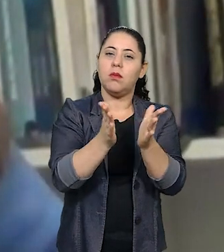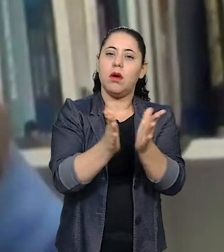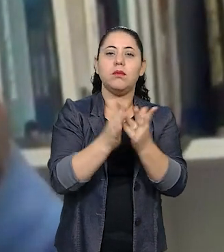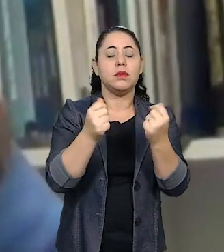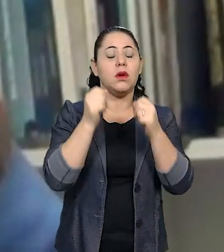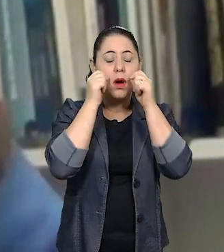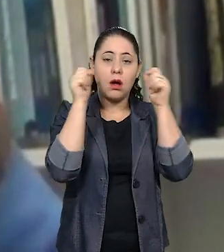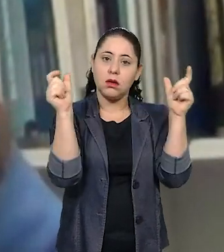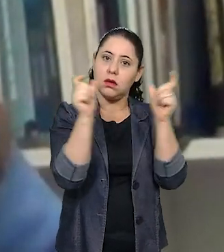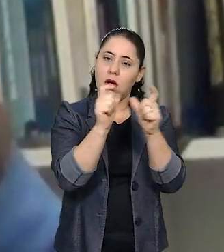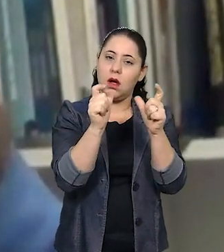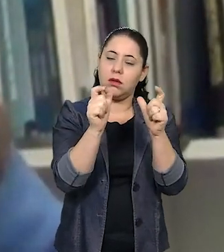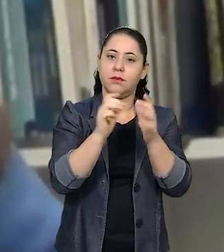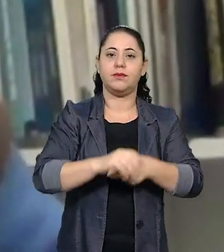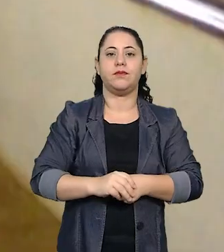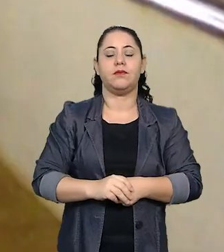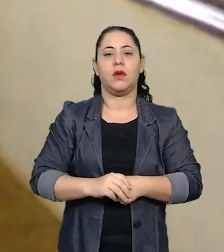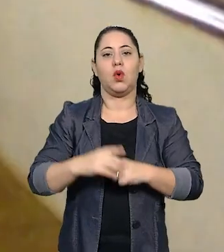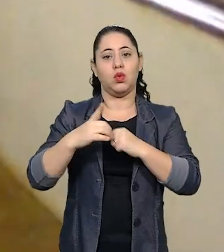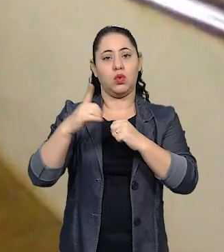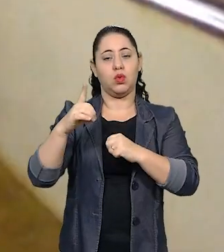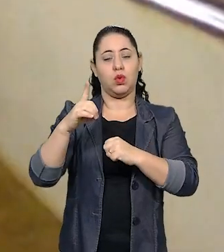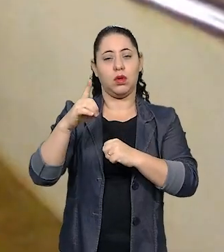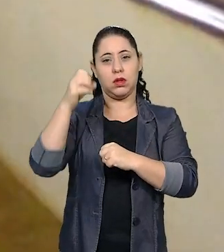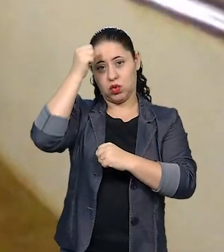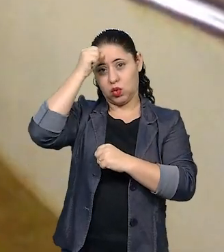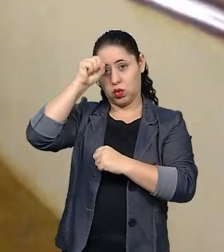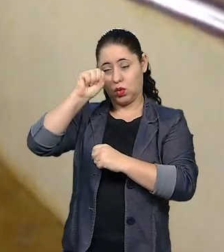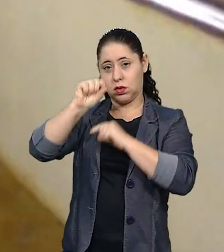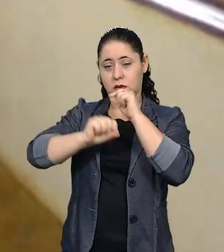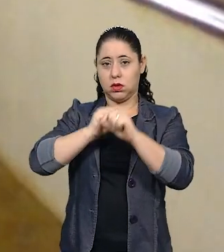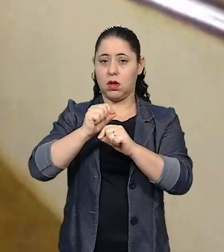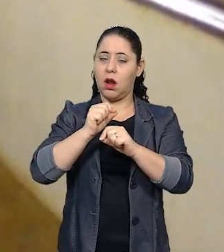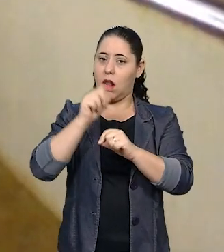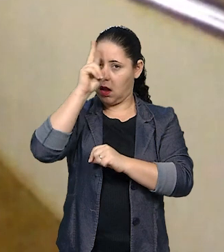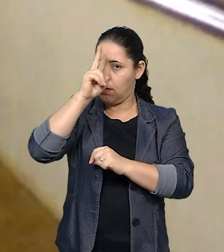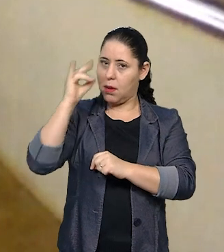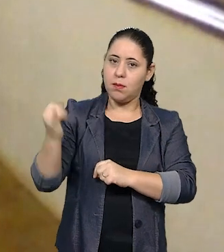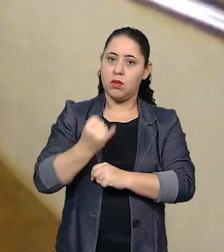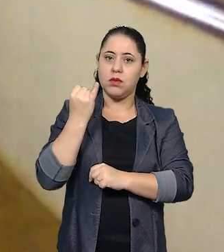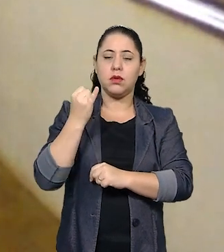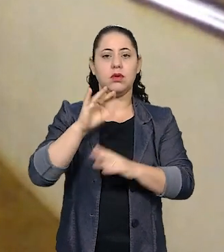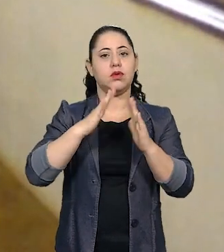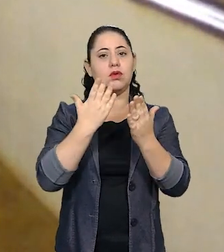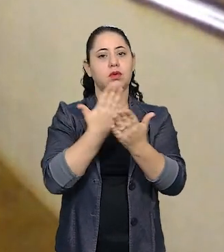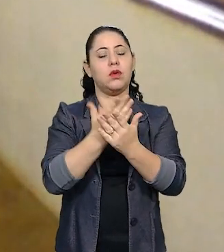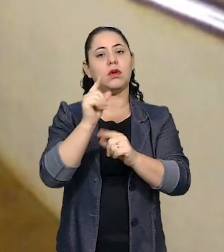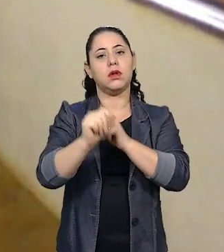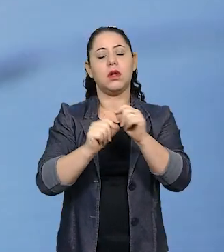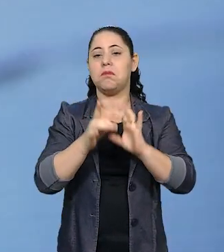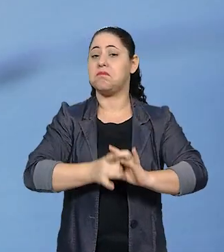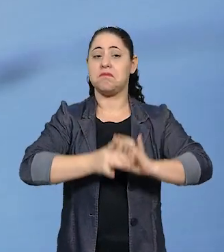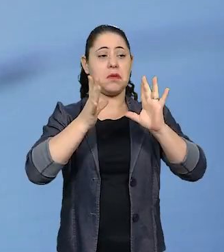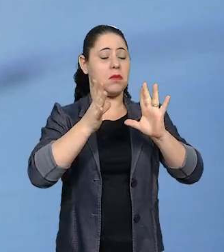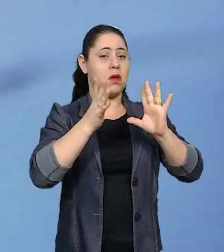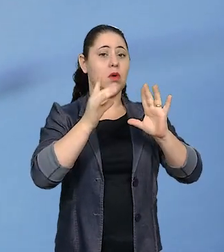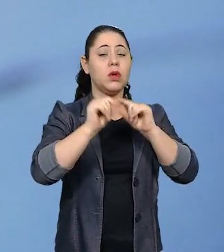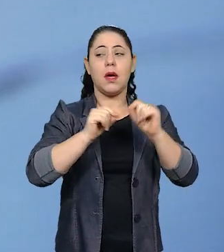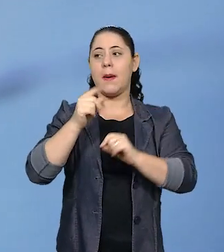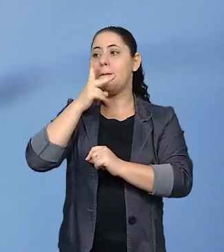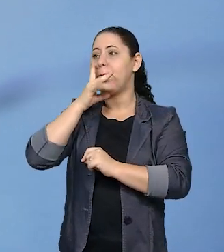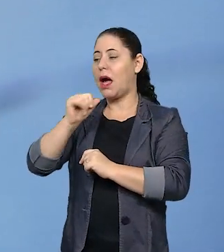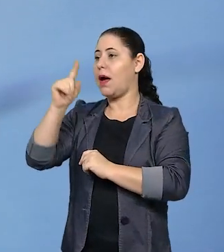o sustento da sua família. Então essa é uma população vulnerável que nós temos que estar bem atentos, né?